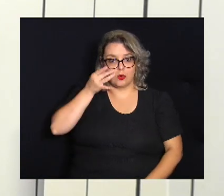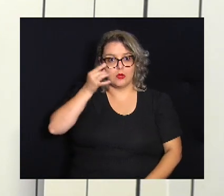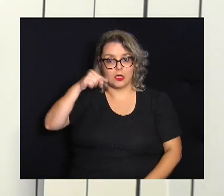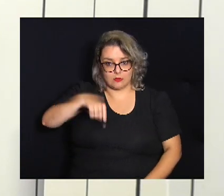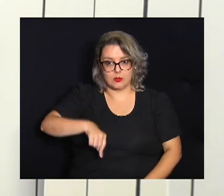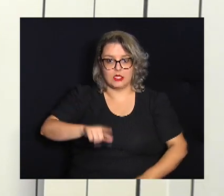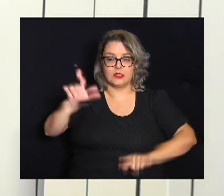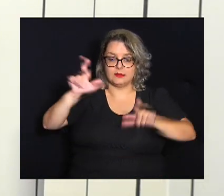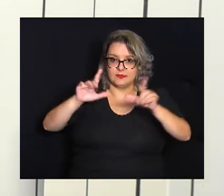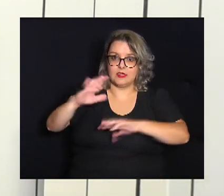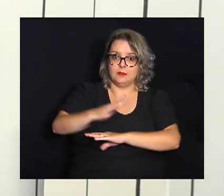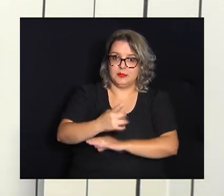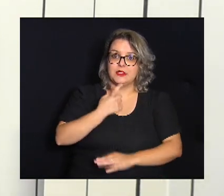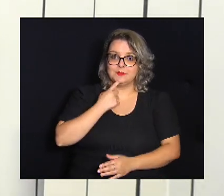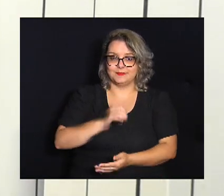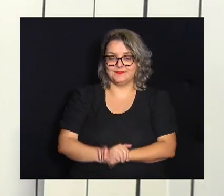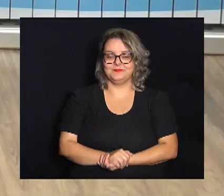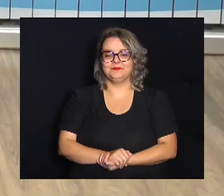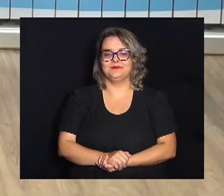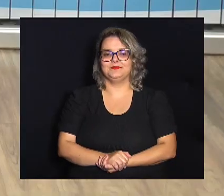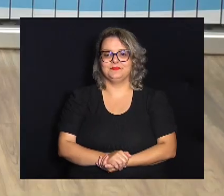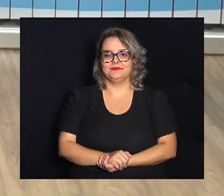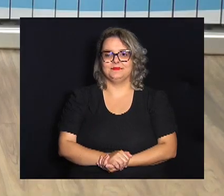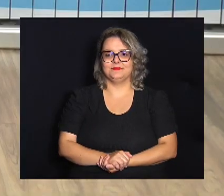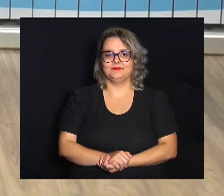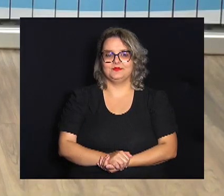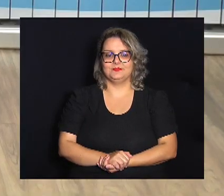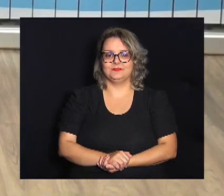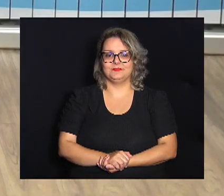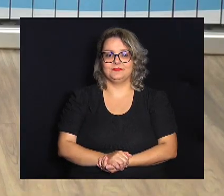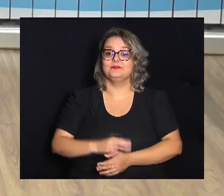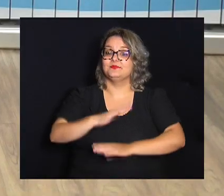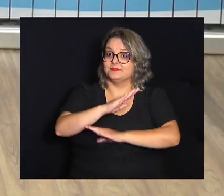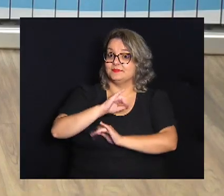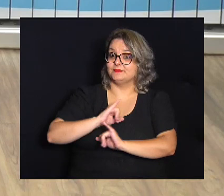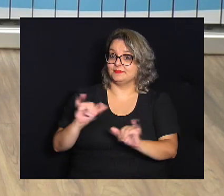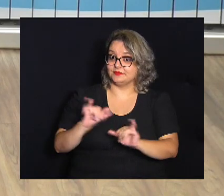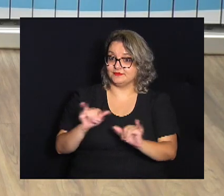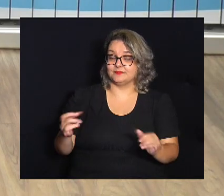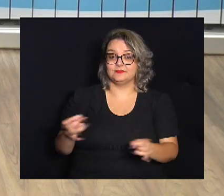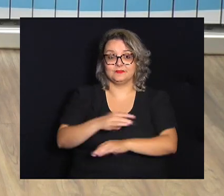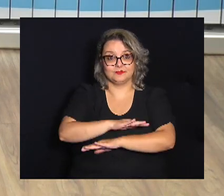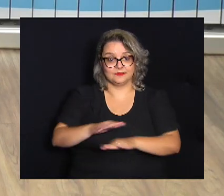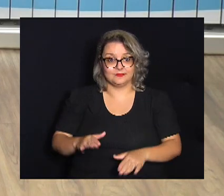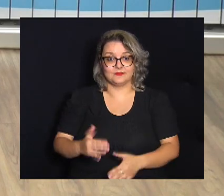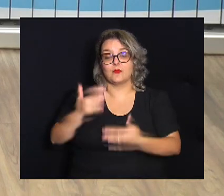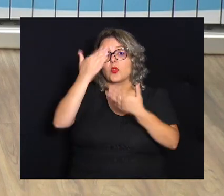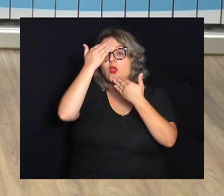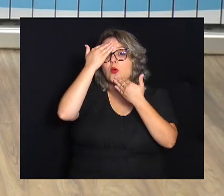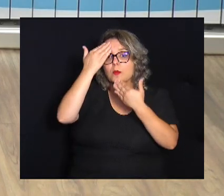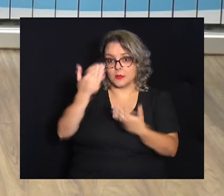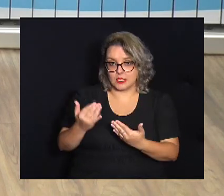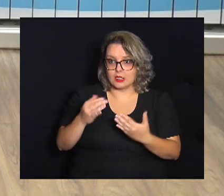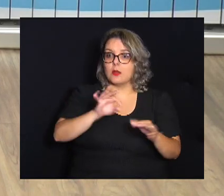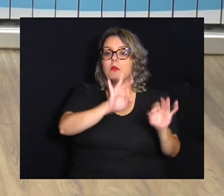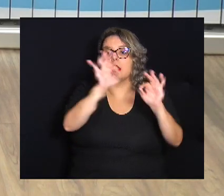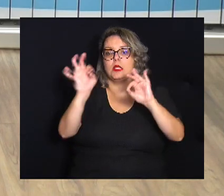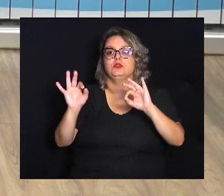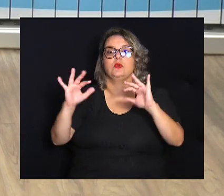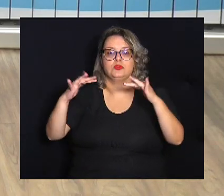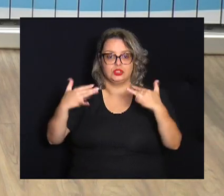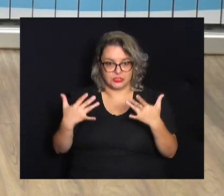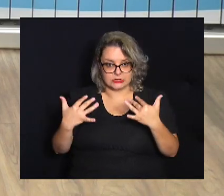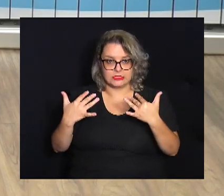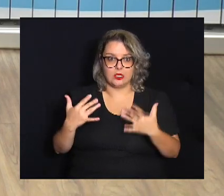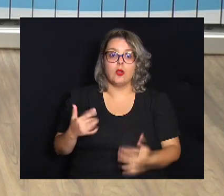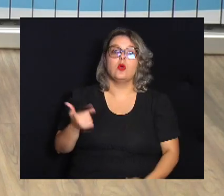aqui pela TV Câmara Campinas. O Câmara Notícia fica por aqui. Muito obrigado pela sua companhia, pela sua